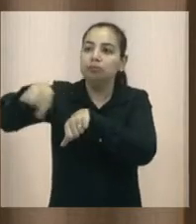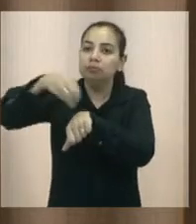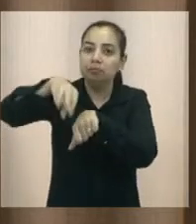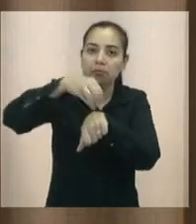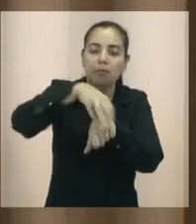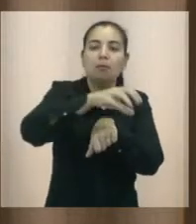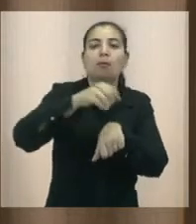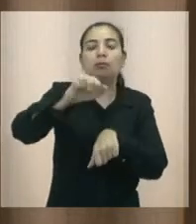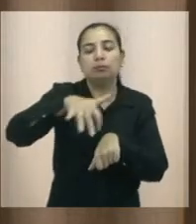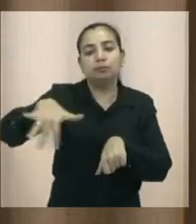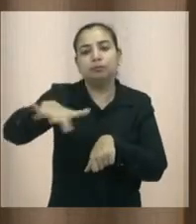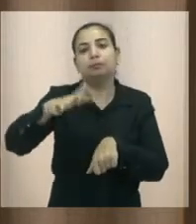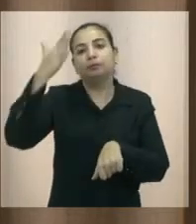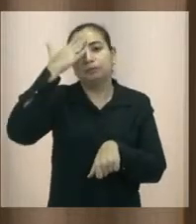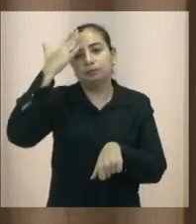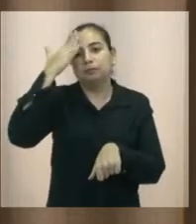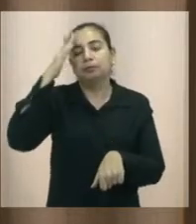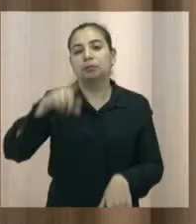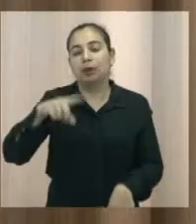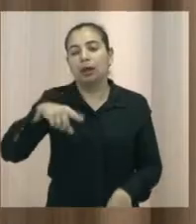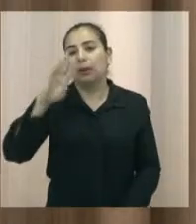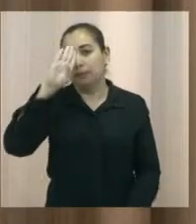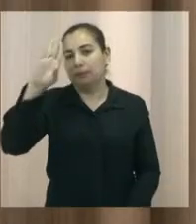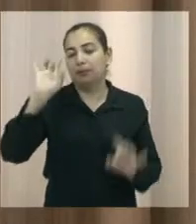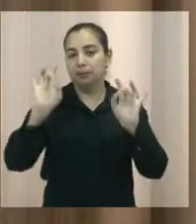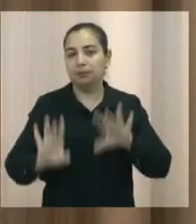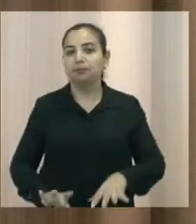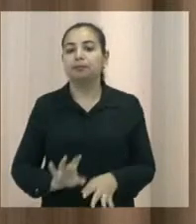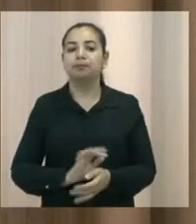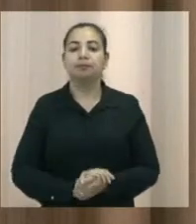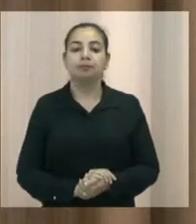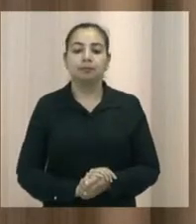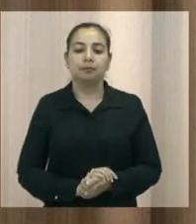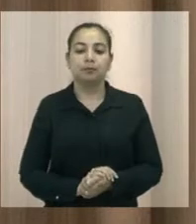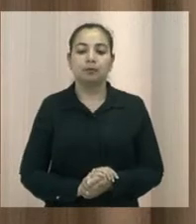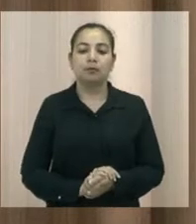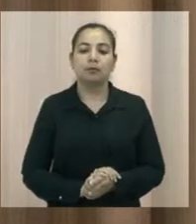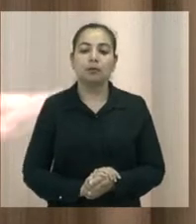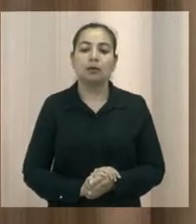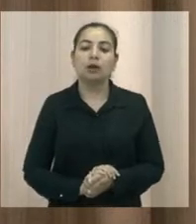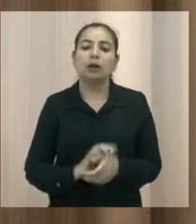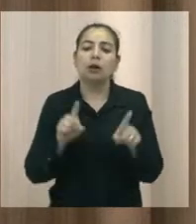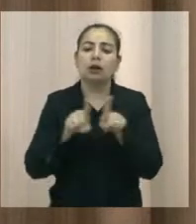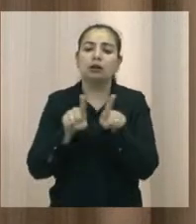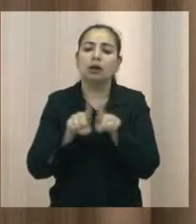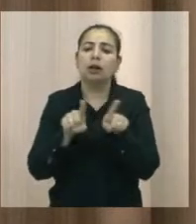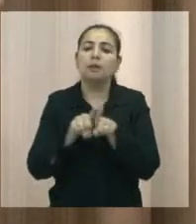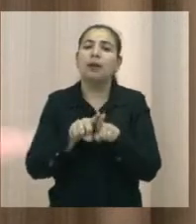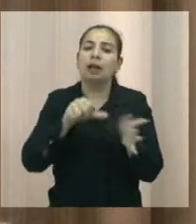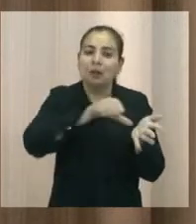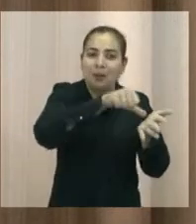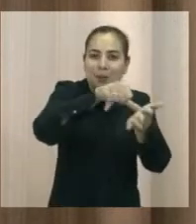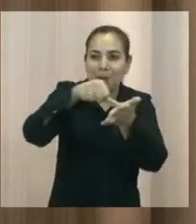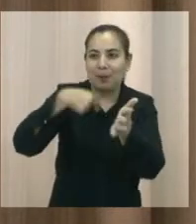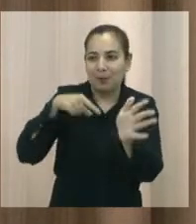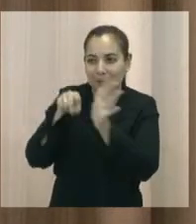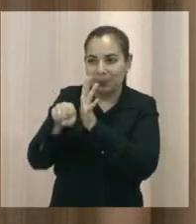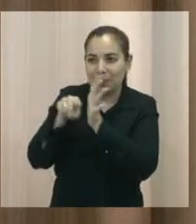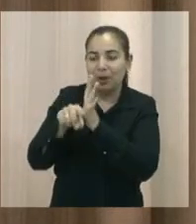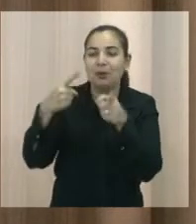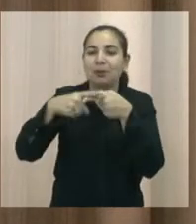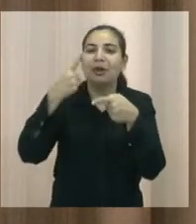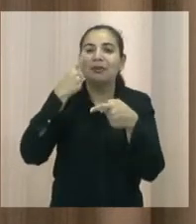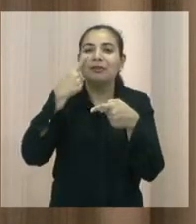das comunidades. Fundamental para a gente. Essencial. A minha pergunta mais sobre esses núcleos era exatamente para que a gente pudesse somar o que a vereadora